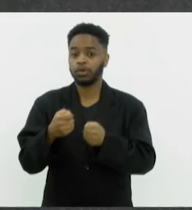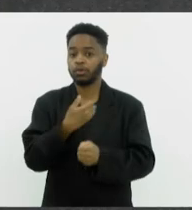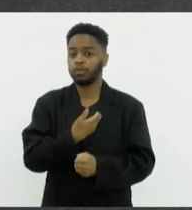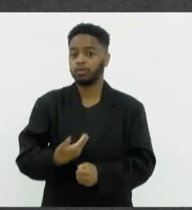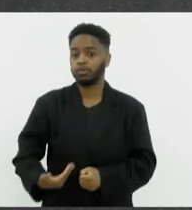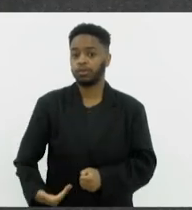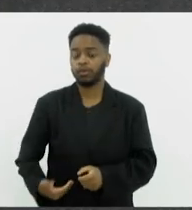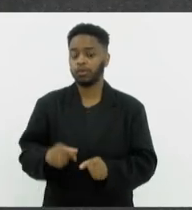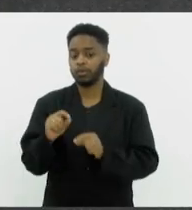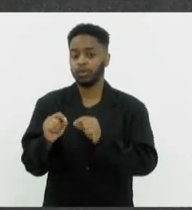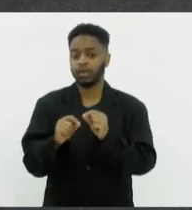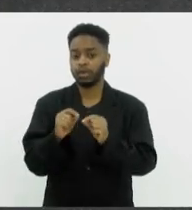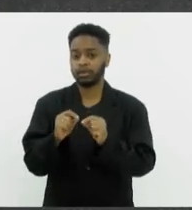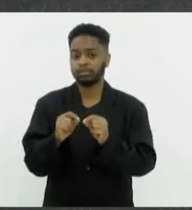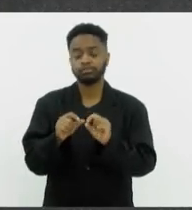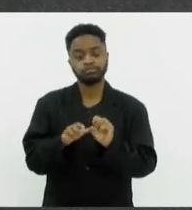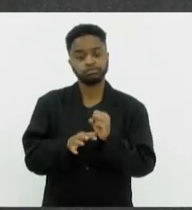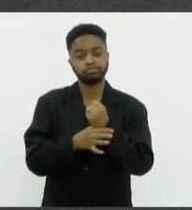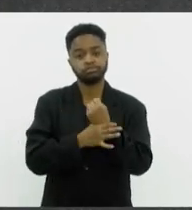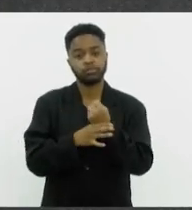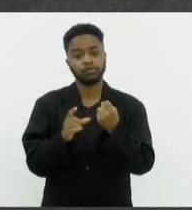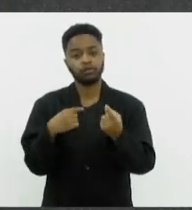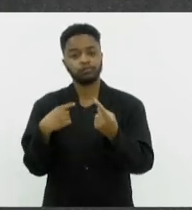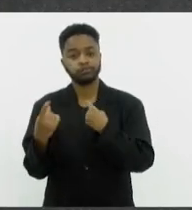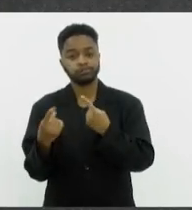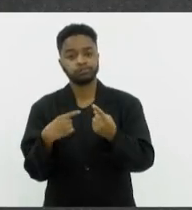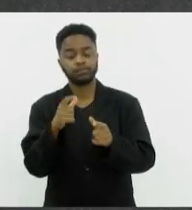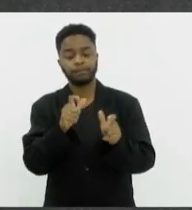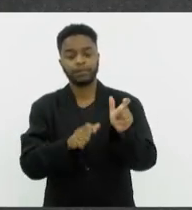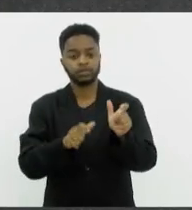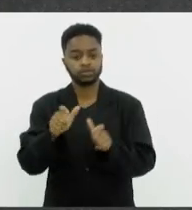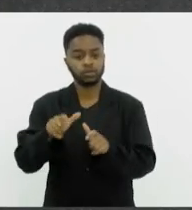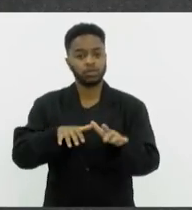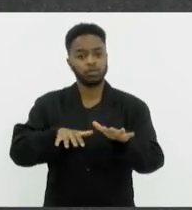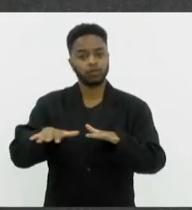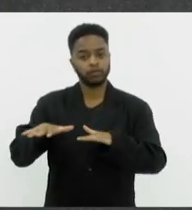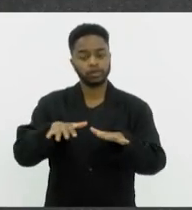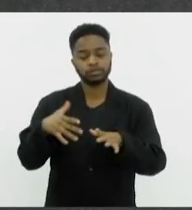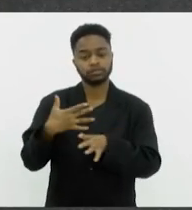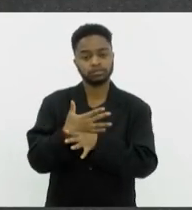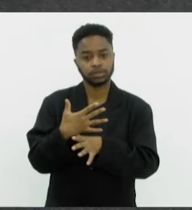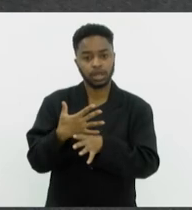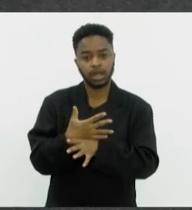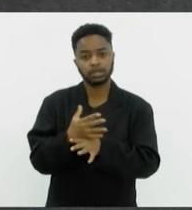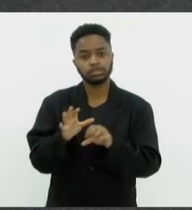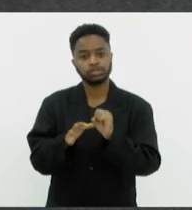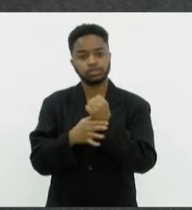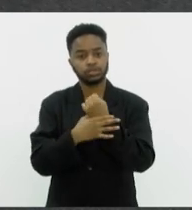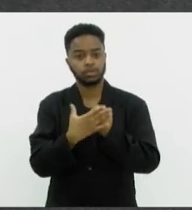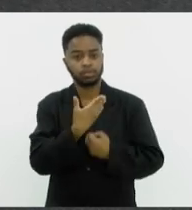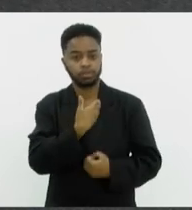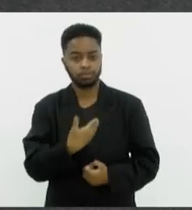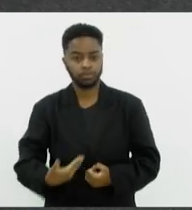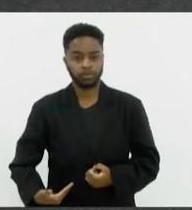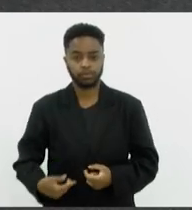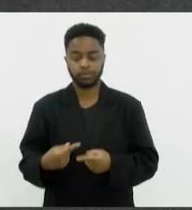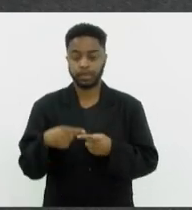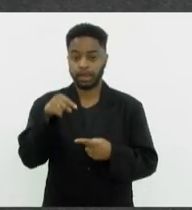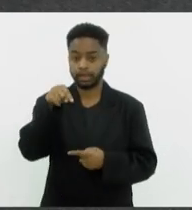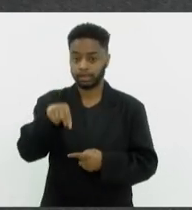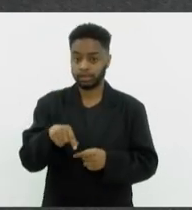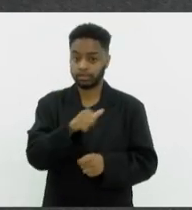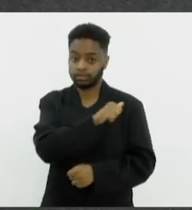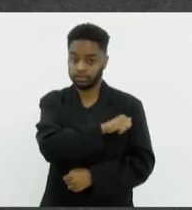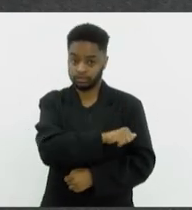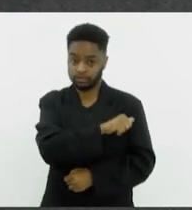garantir o ir e vir das pessoas, a mobilidade urbana, a segurança pública. O Rio de Janeiro é